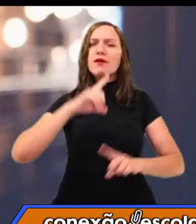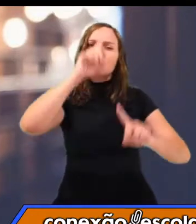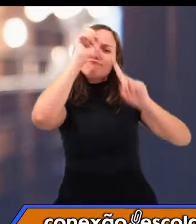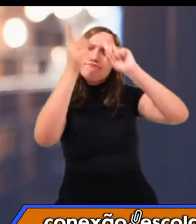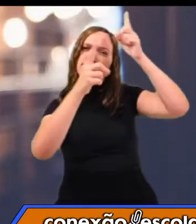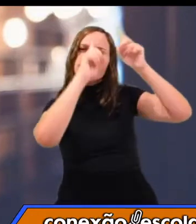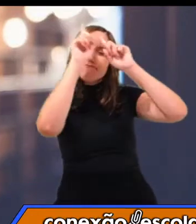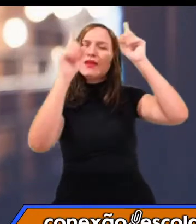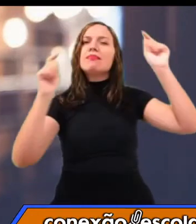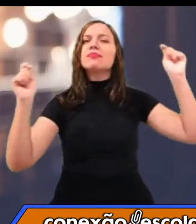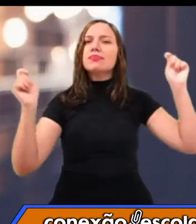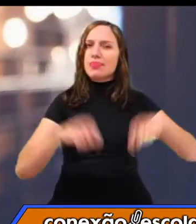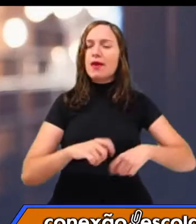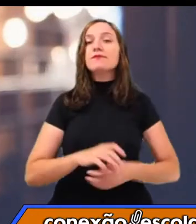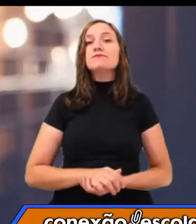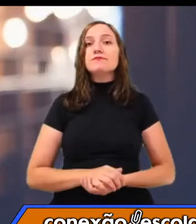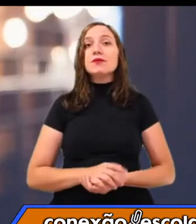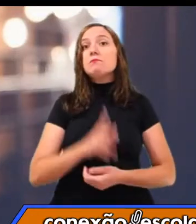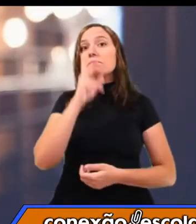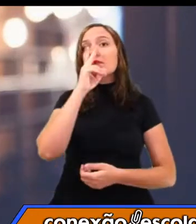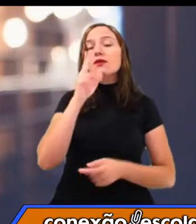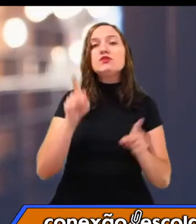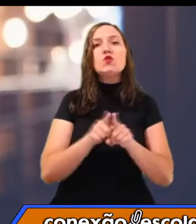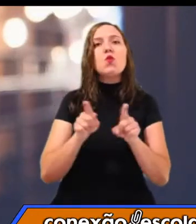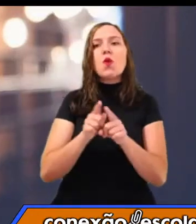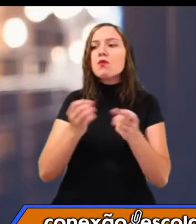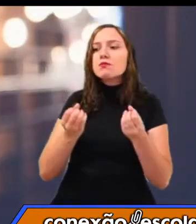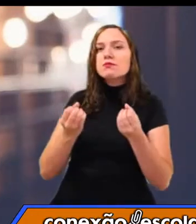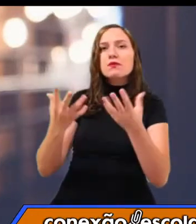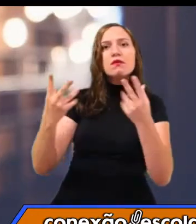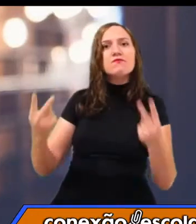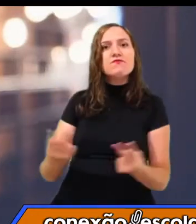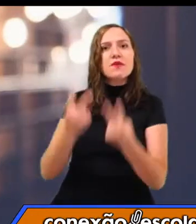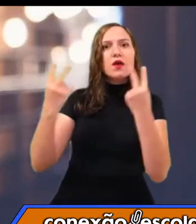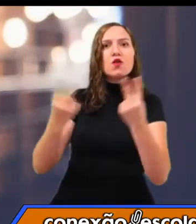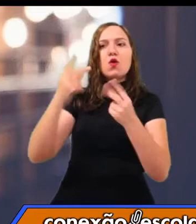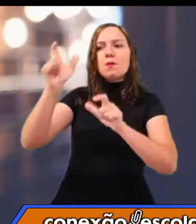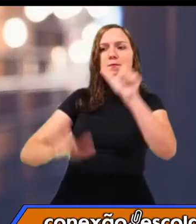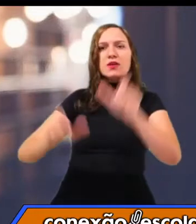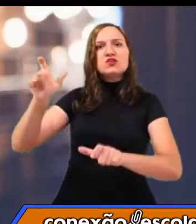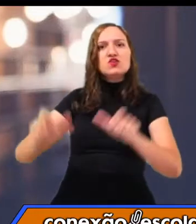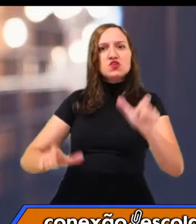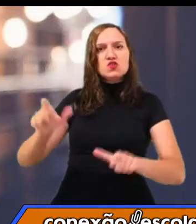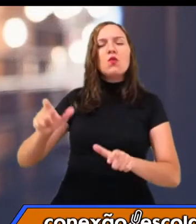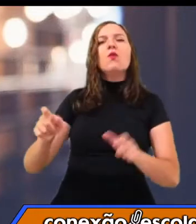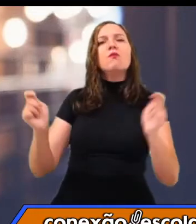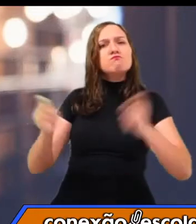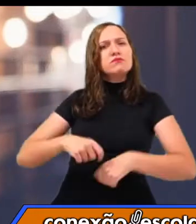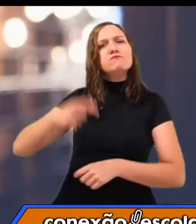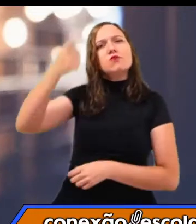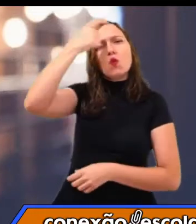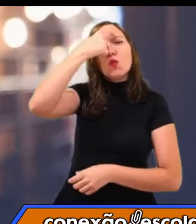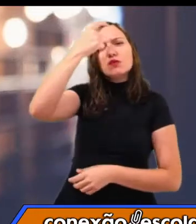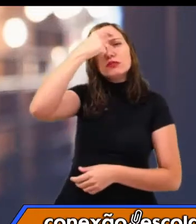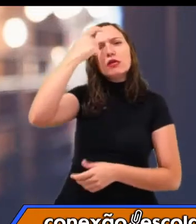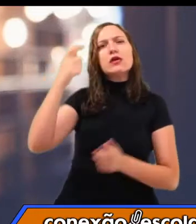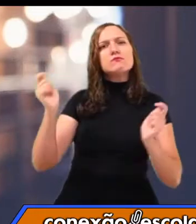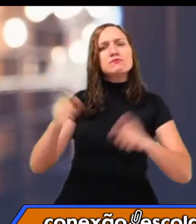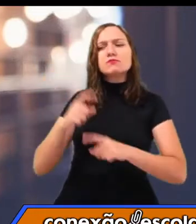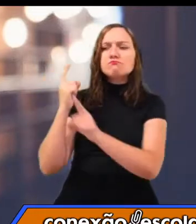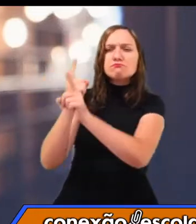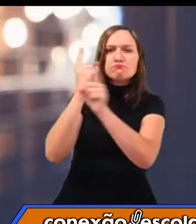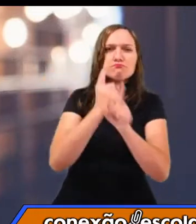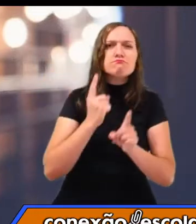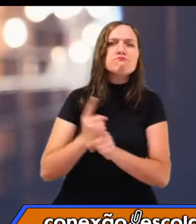passou-se a valorizar os indivíduos como seres racionais, que são capazes de descobrir, né, os segredos